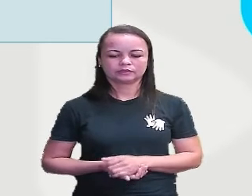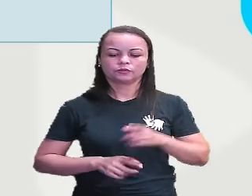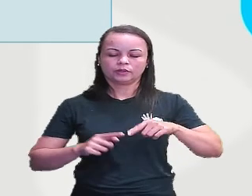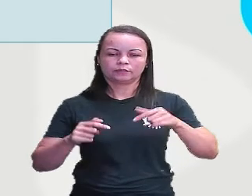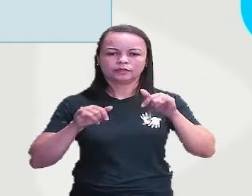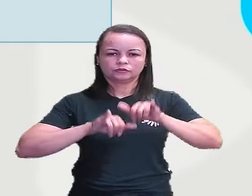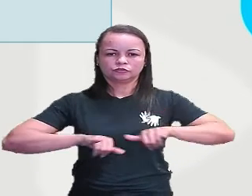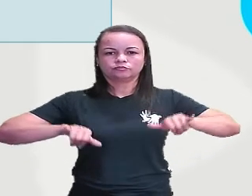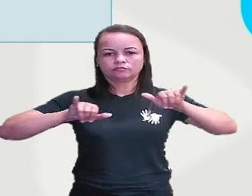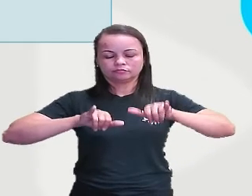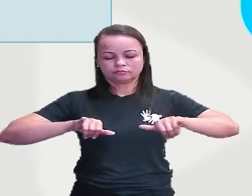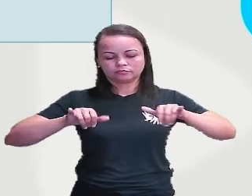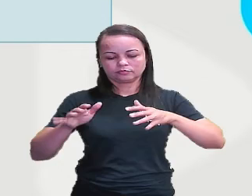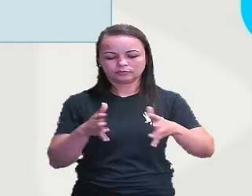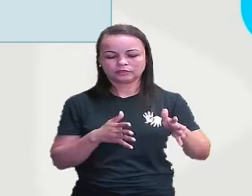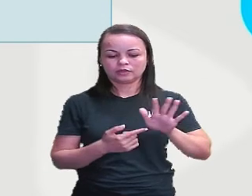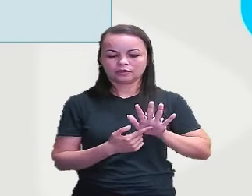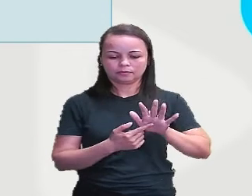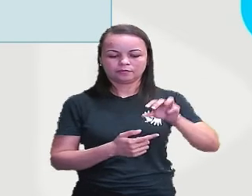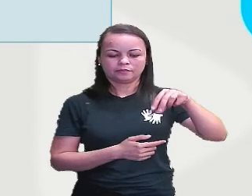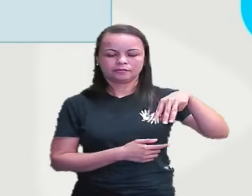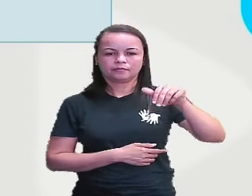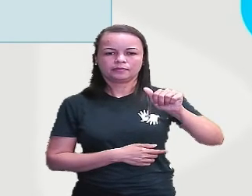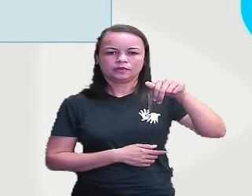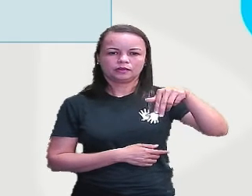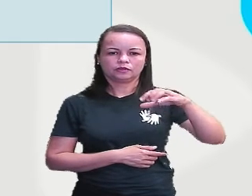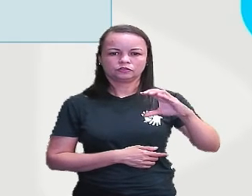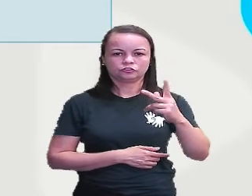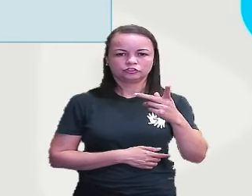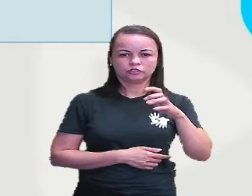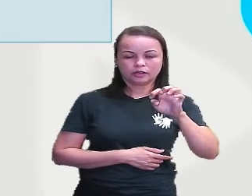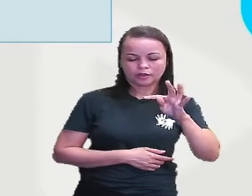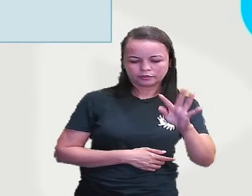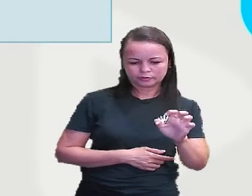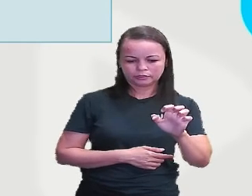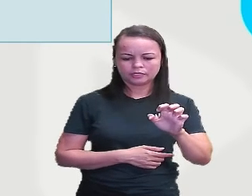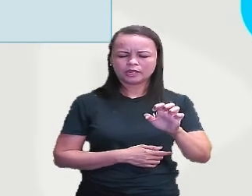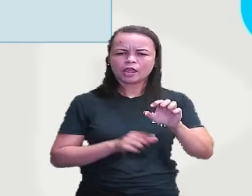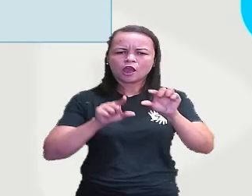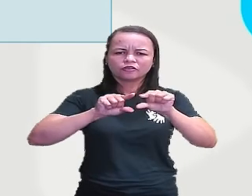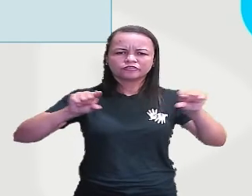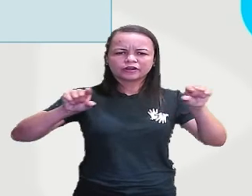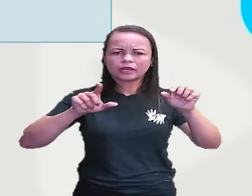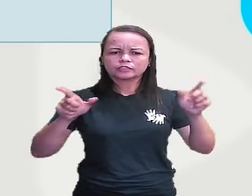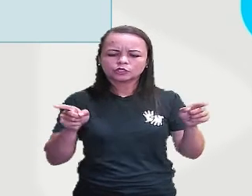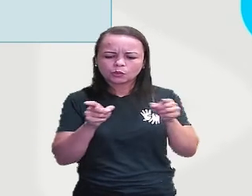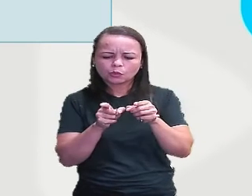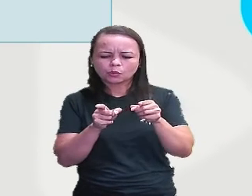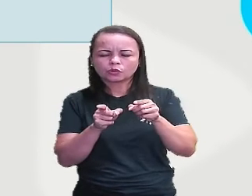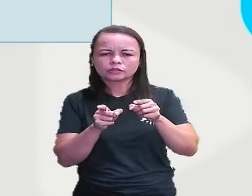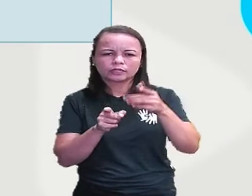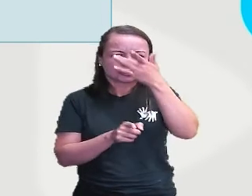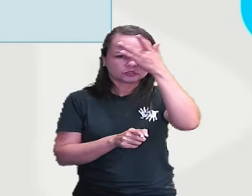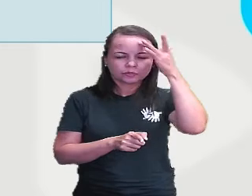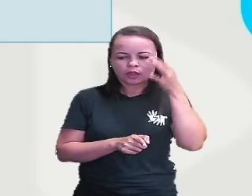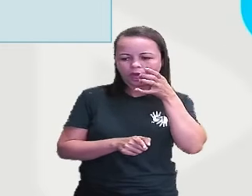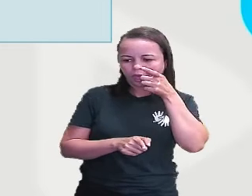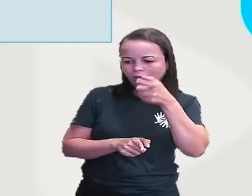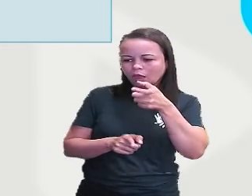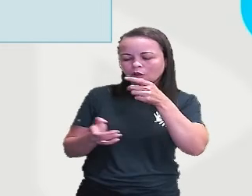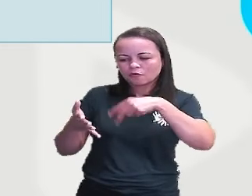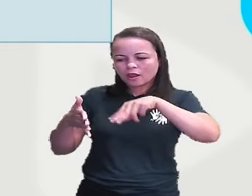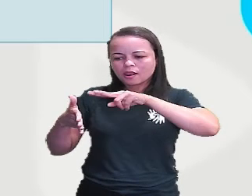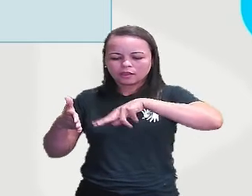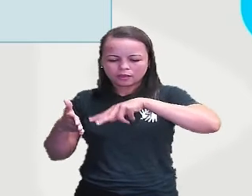notícia, né? Ela traz aí a manchete, que é a frase curta que vai atrair esse leitor para que ele leia a notícia. O subtítulo, que é